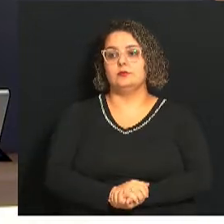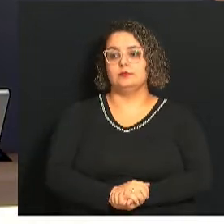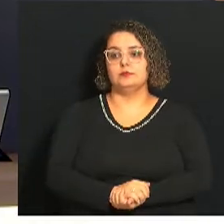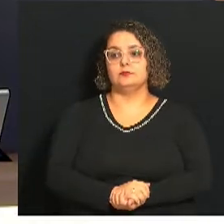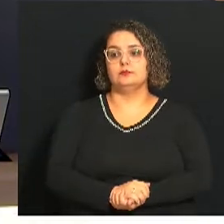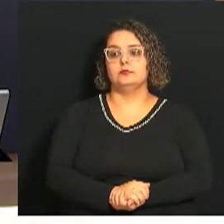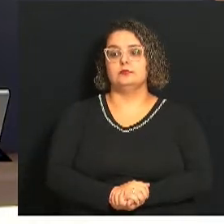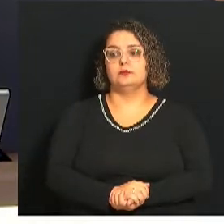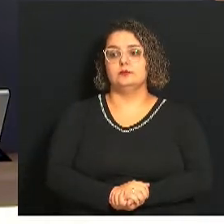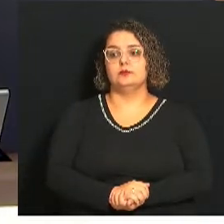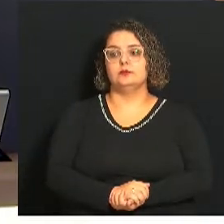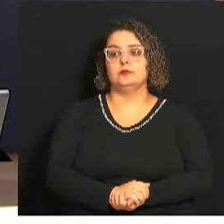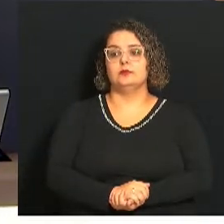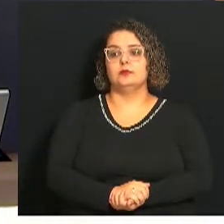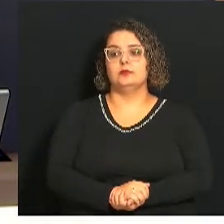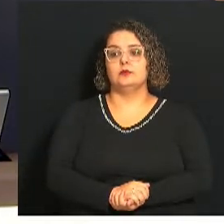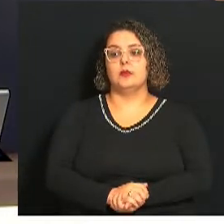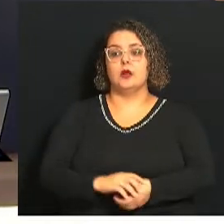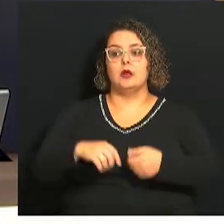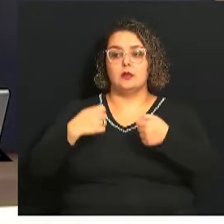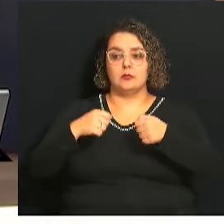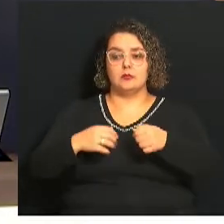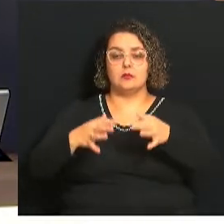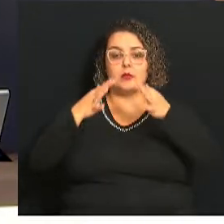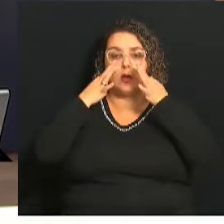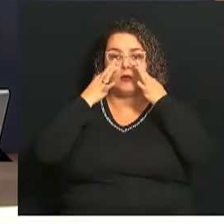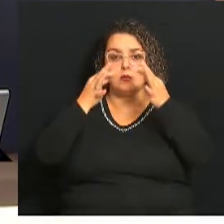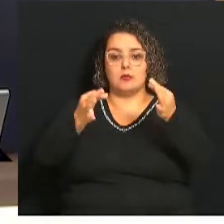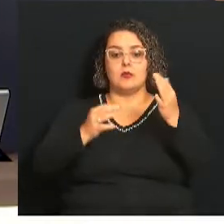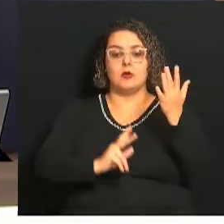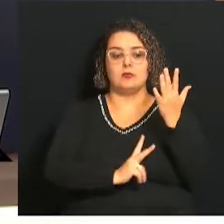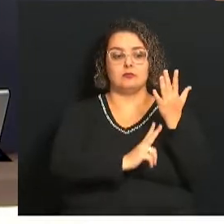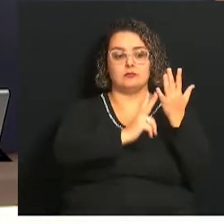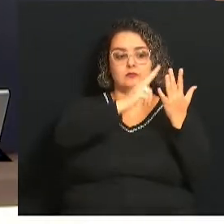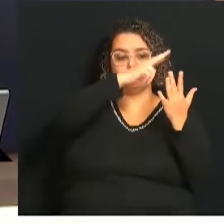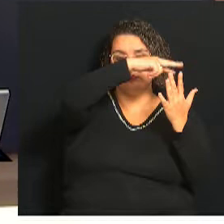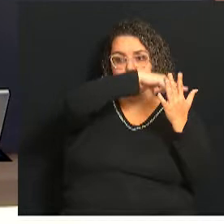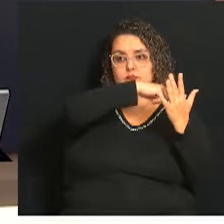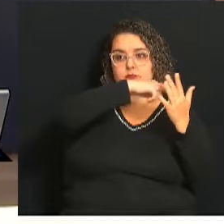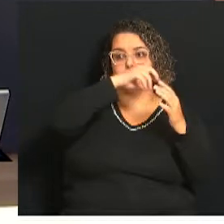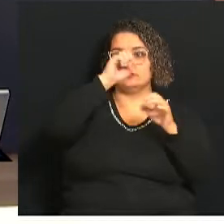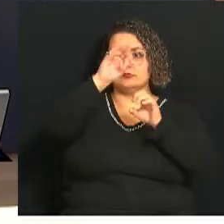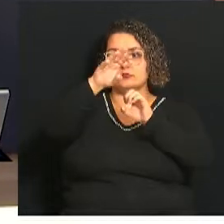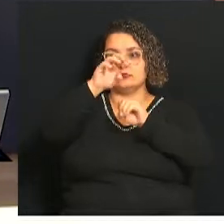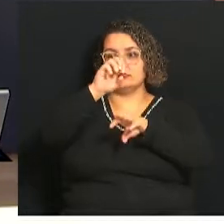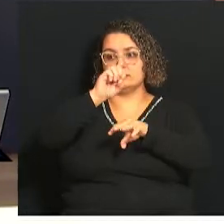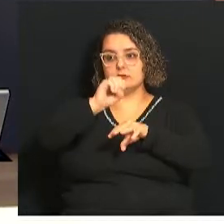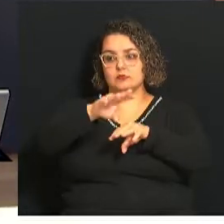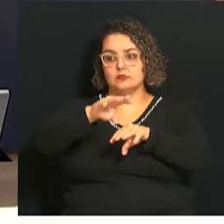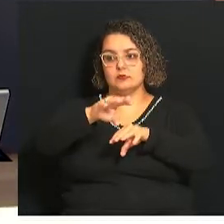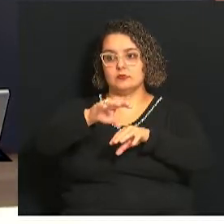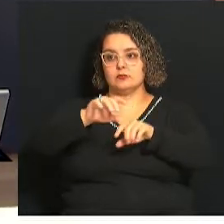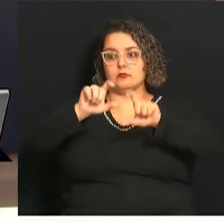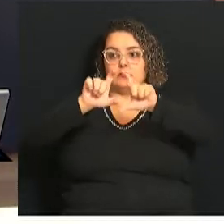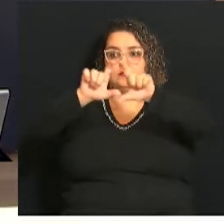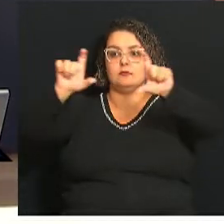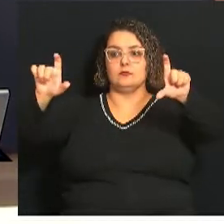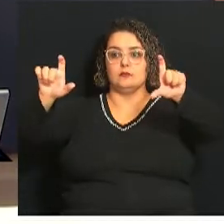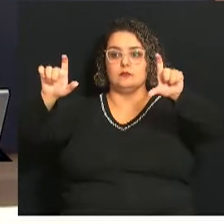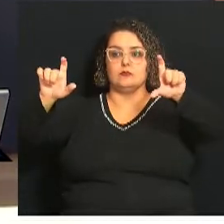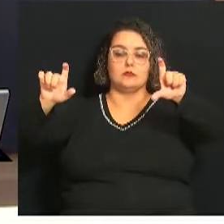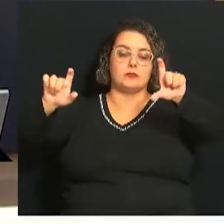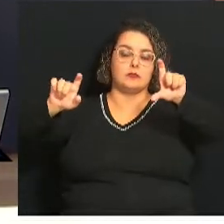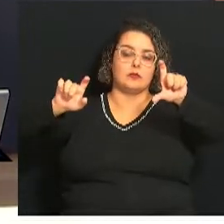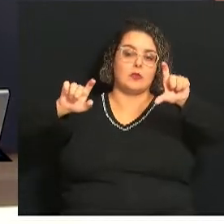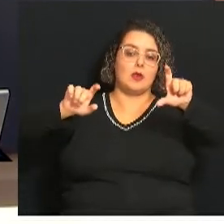Tem uma assim, precisa priorizar a poda onde tem semáforos e placas de sinalização